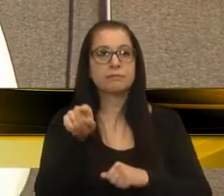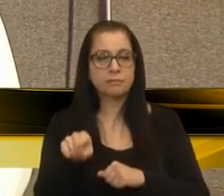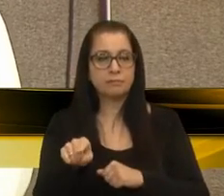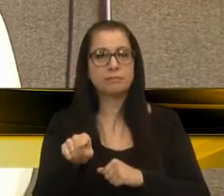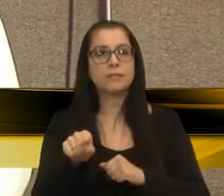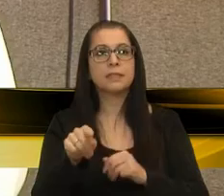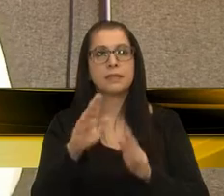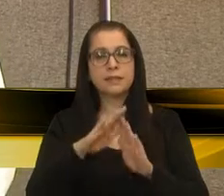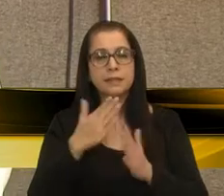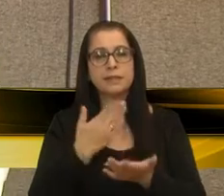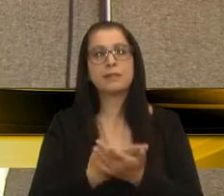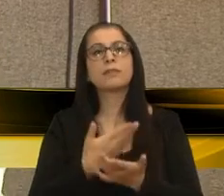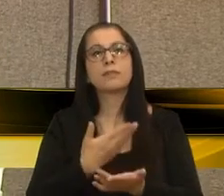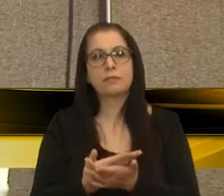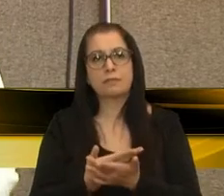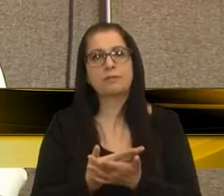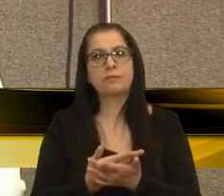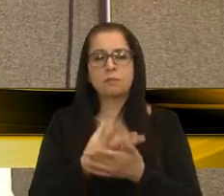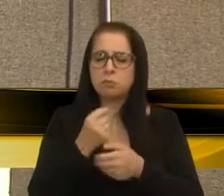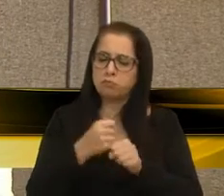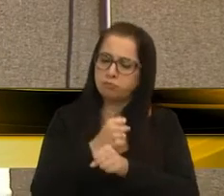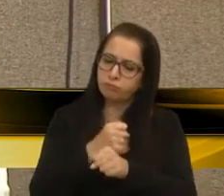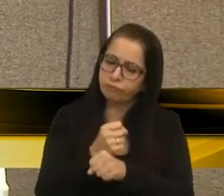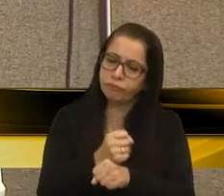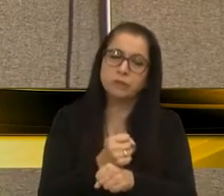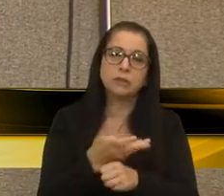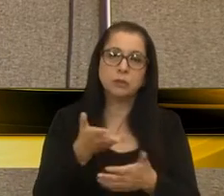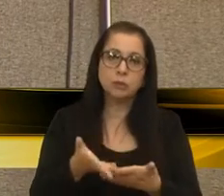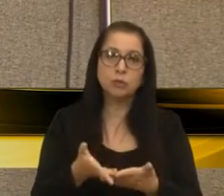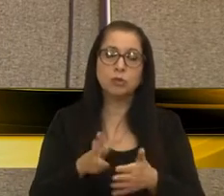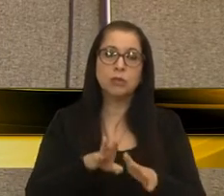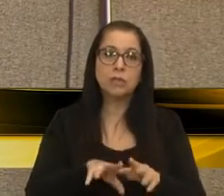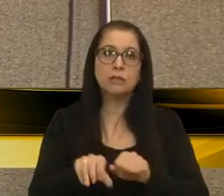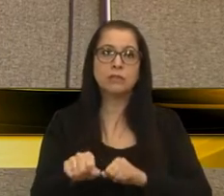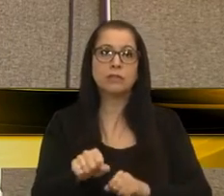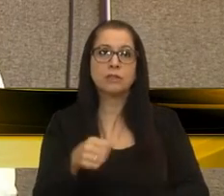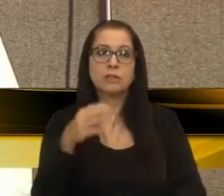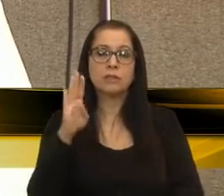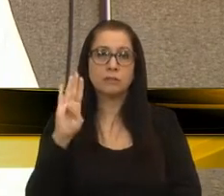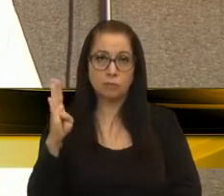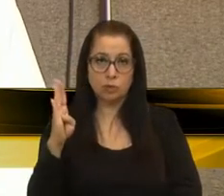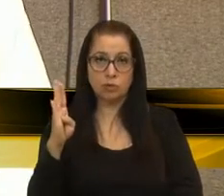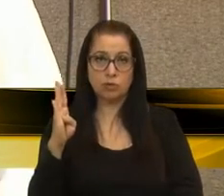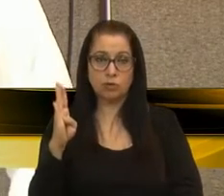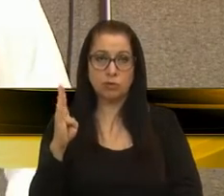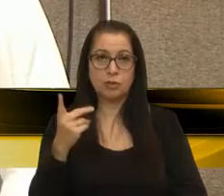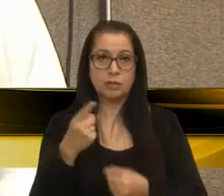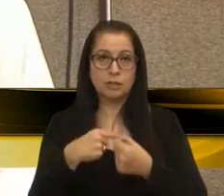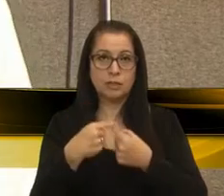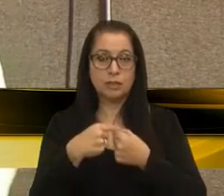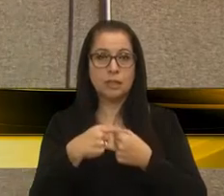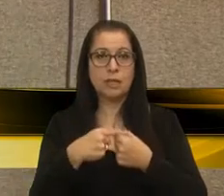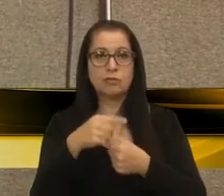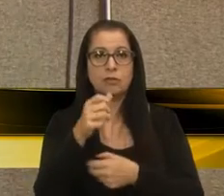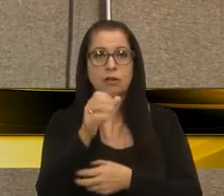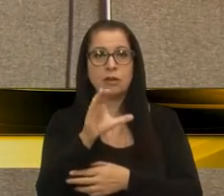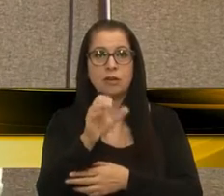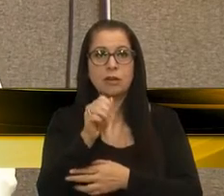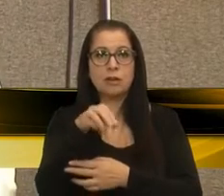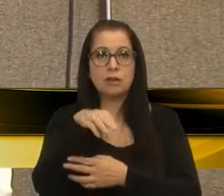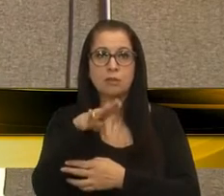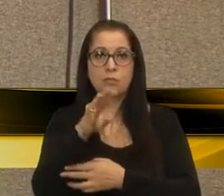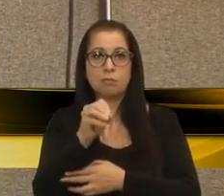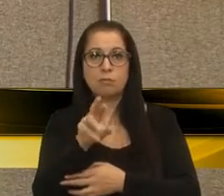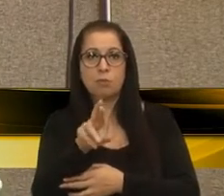lá no Melvin Jones. Então foi muitos e muitos anos e hoje ela é formada em biologia lá na cidade de Camboriú, se formou lá e